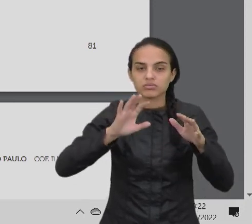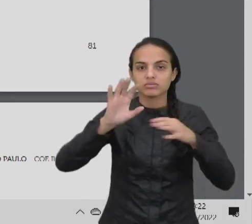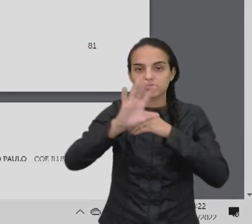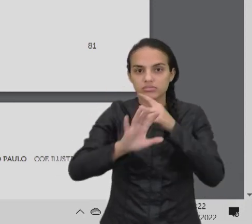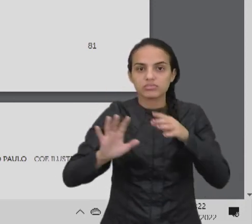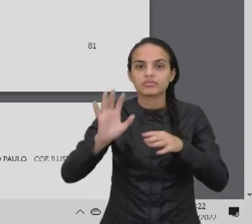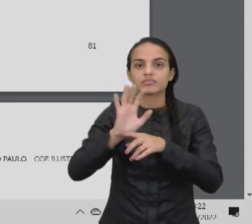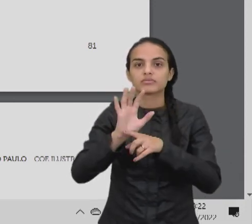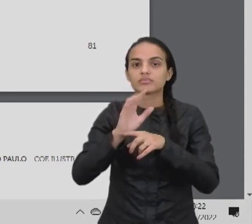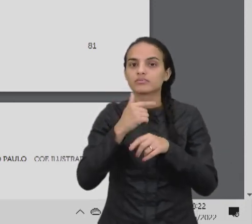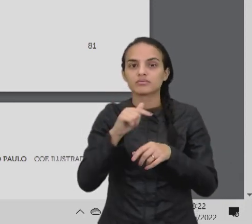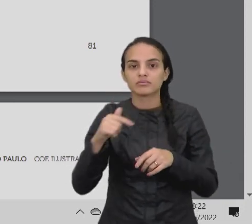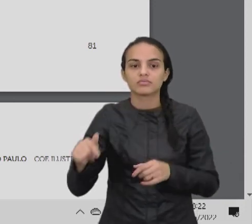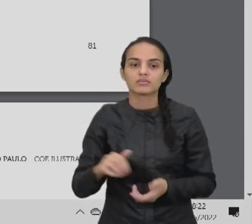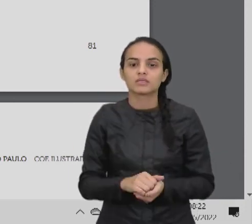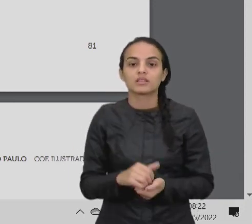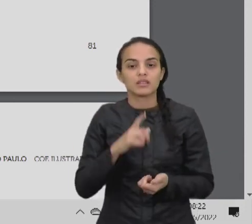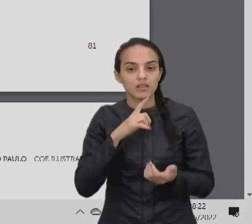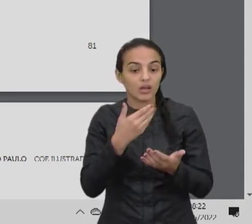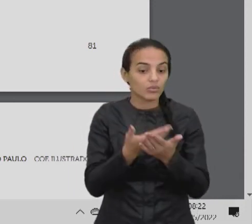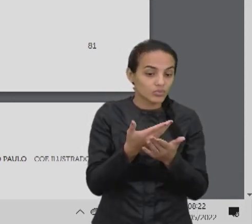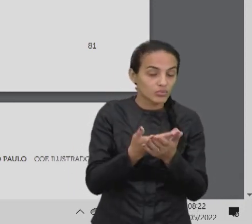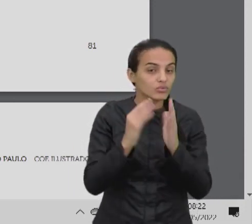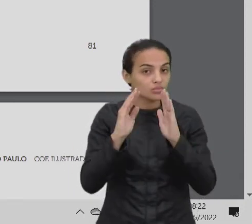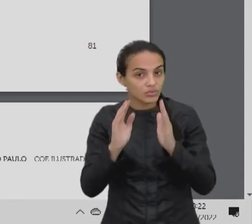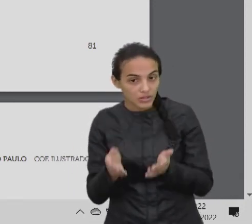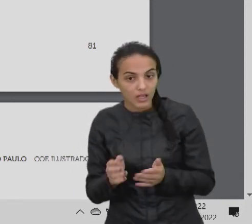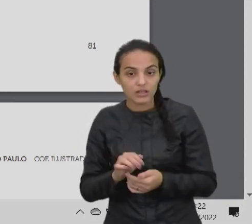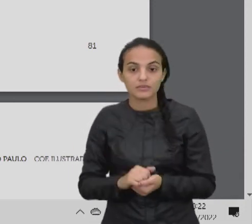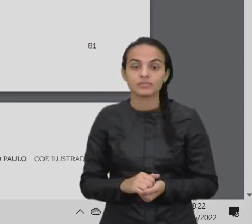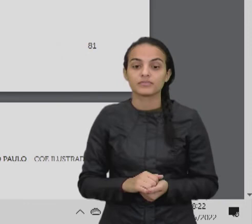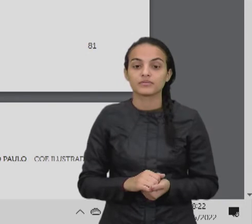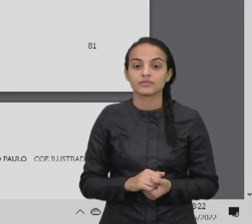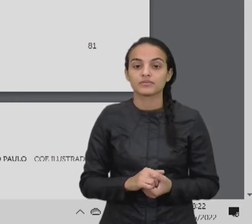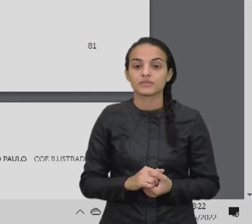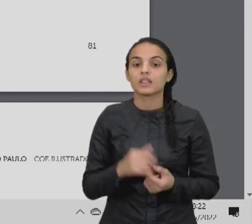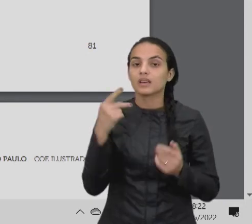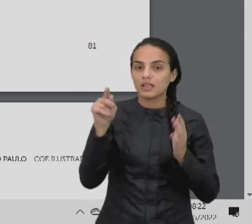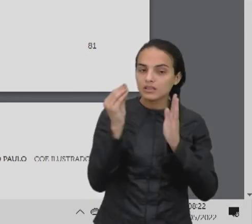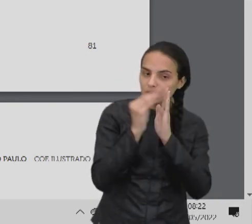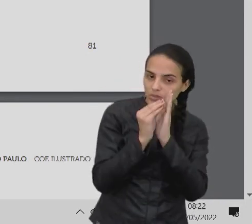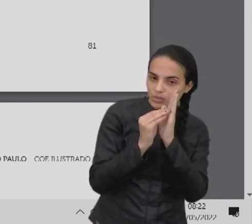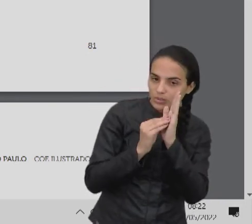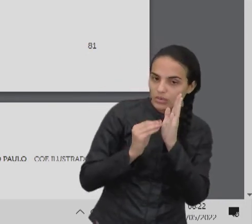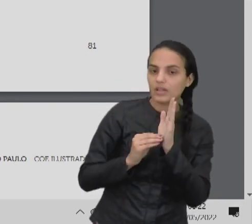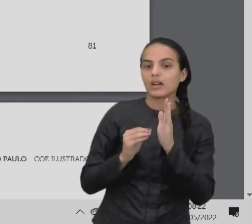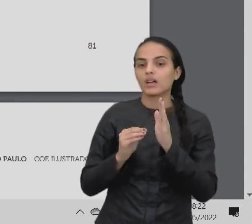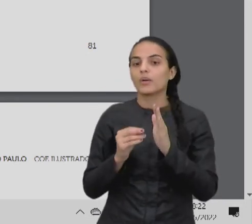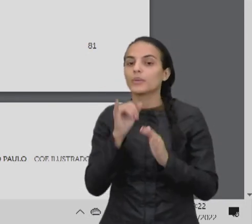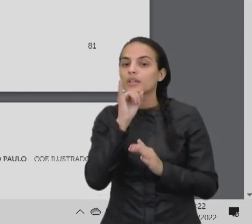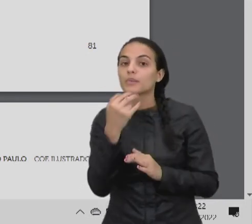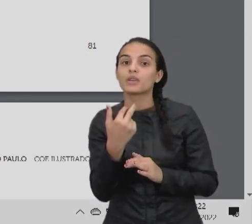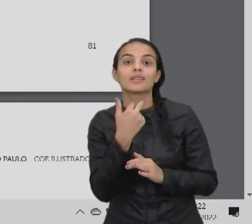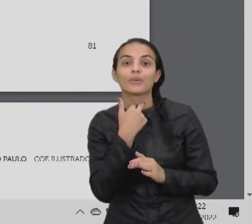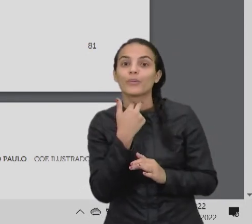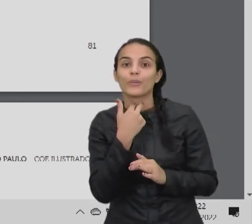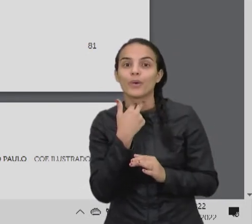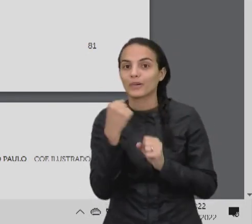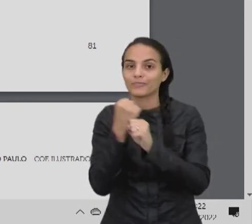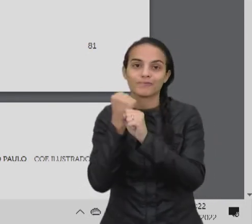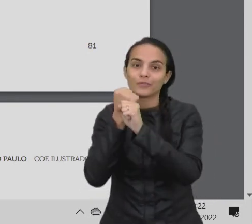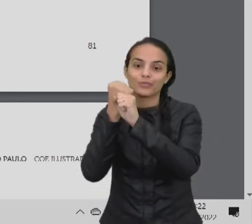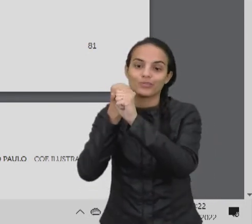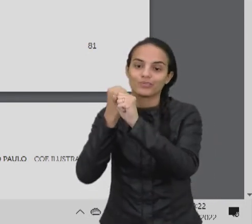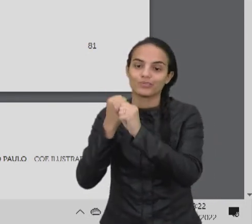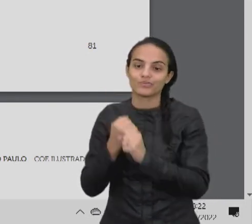está previsto aqui, houve o estudo, né? Então, eles colocaram a faixa que não pode edificar, tá vendo? Ó,